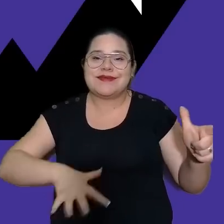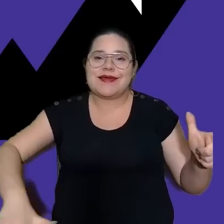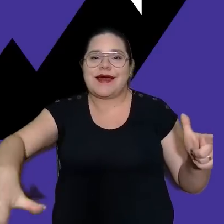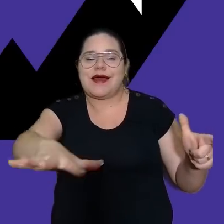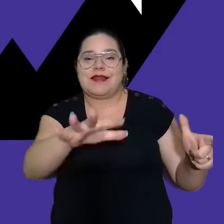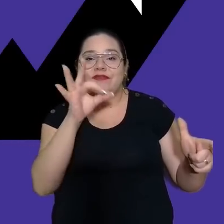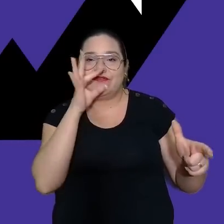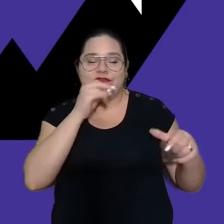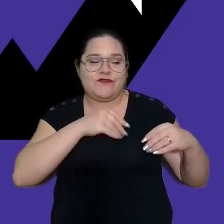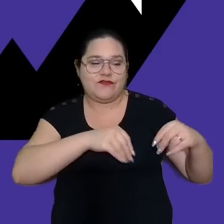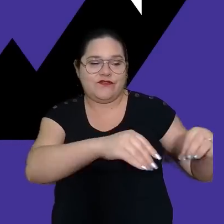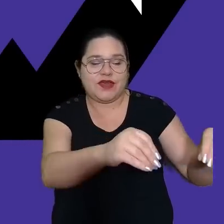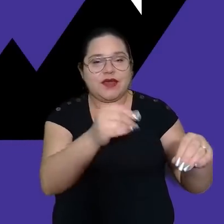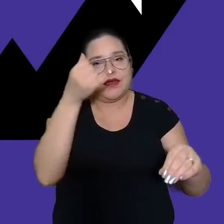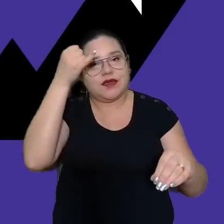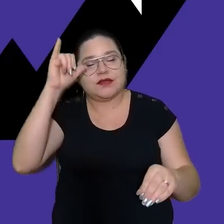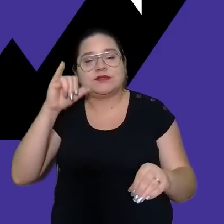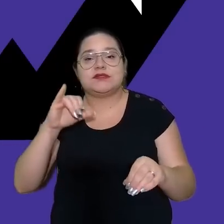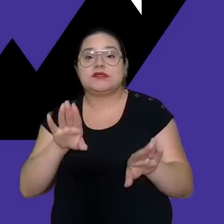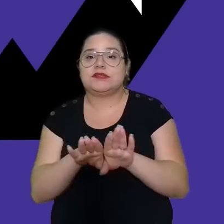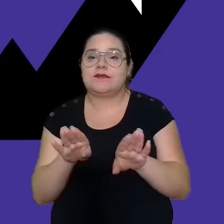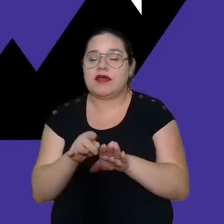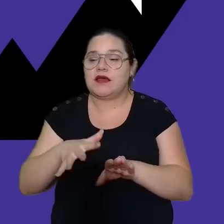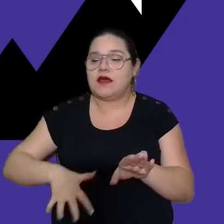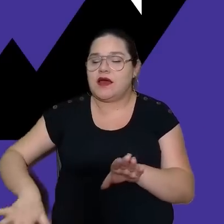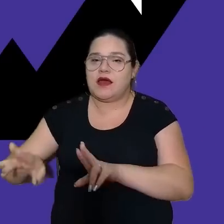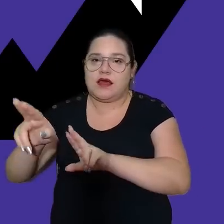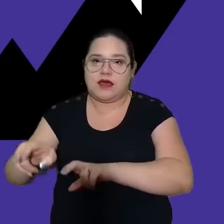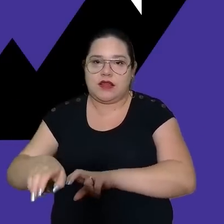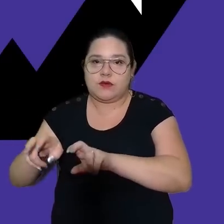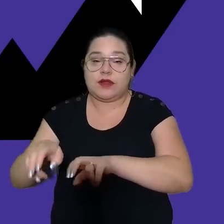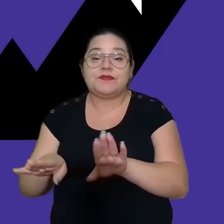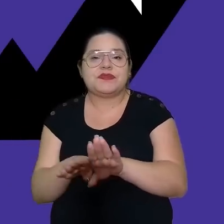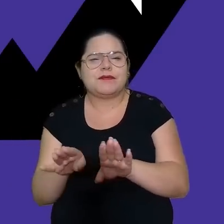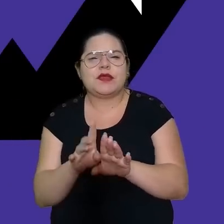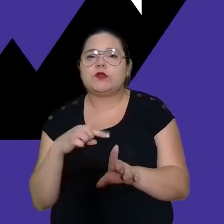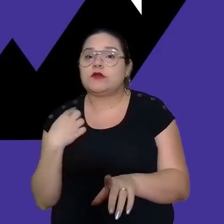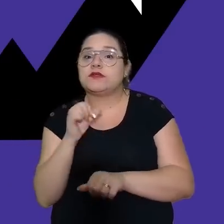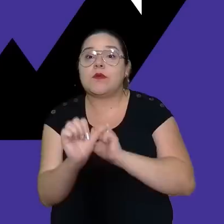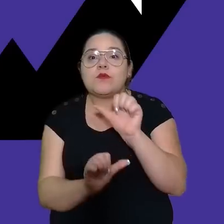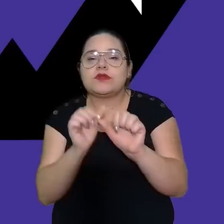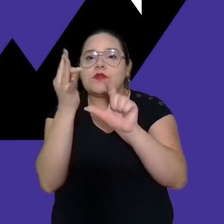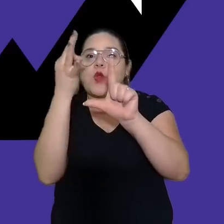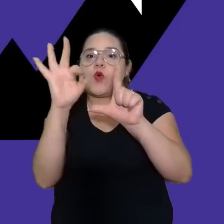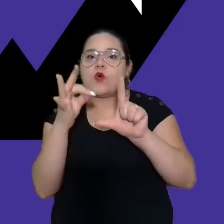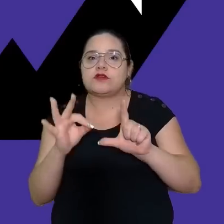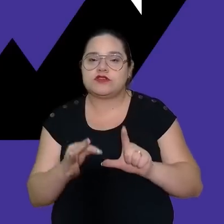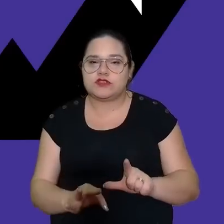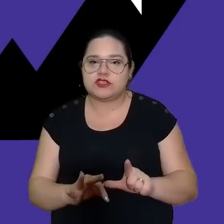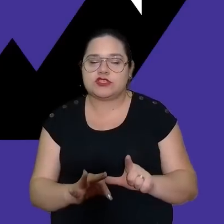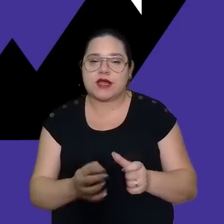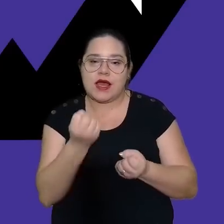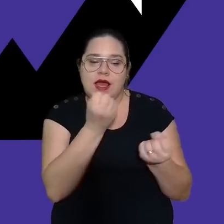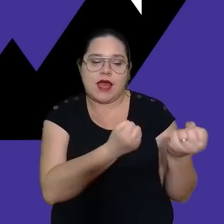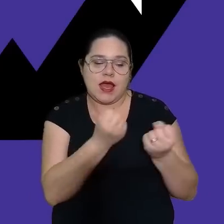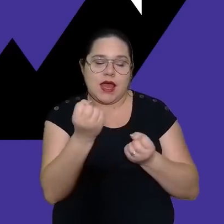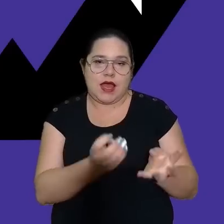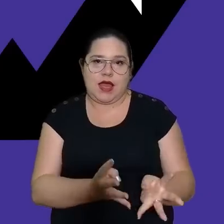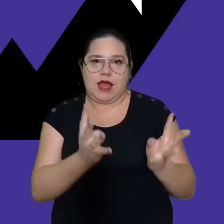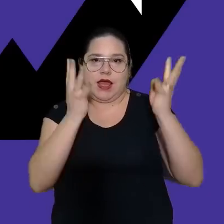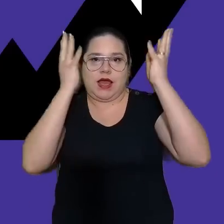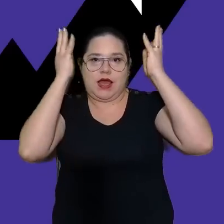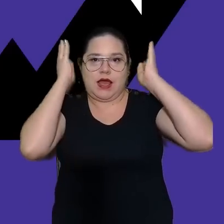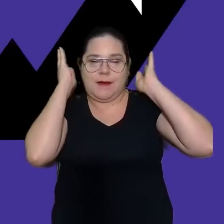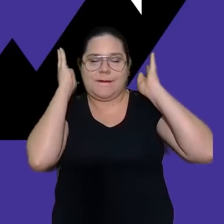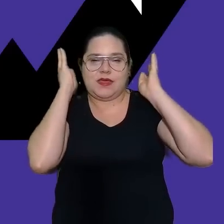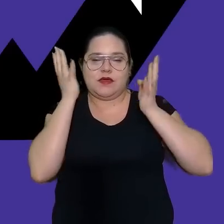áreas agrícolas, né? Sem contar que nós estamos reformando a logística, né? Nós estamos saindo do caminhão de longa distância em estradas